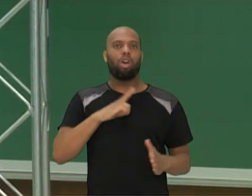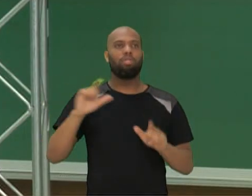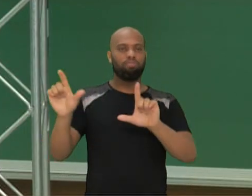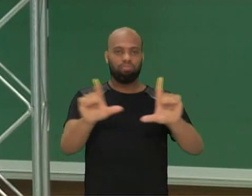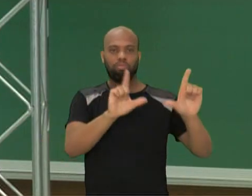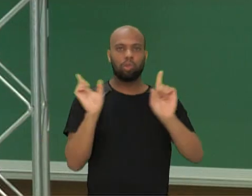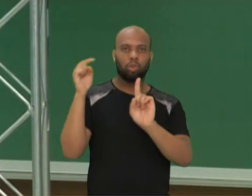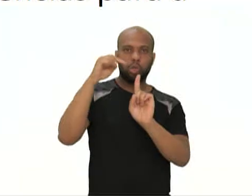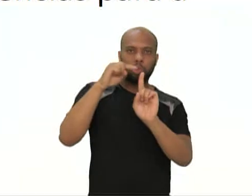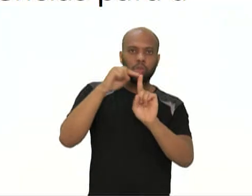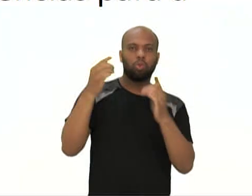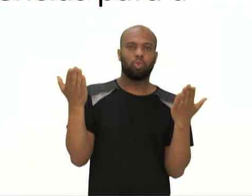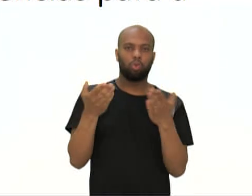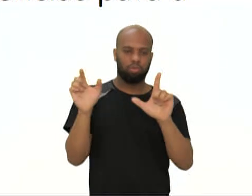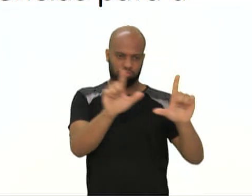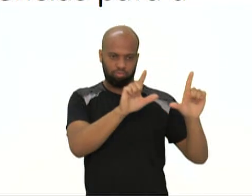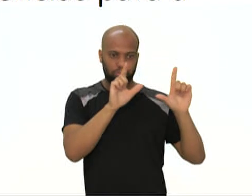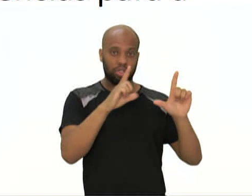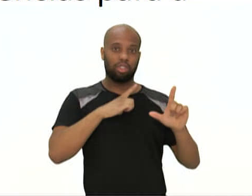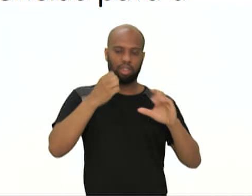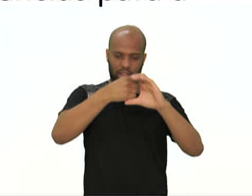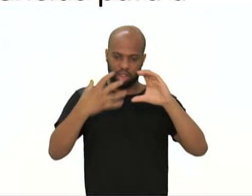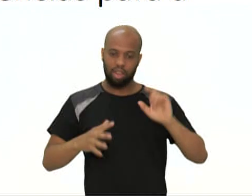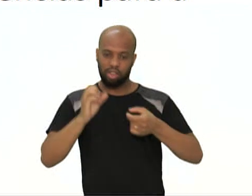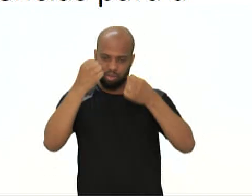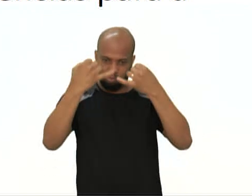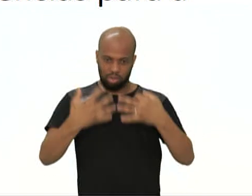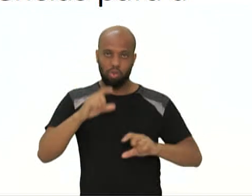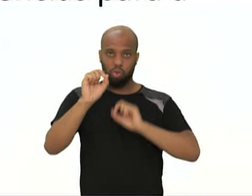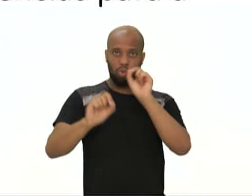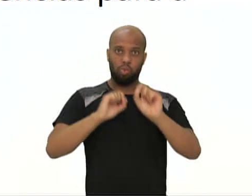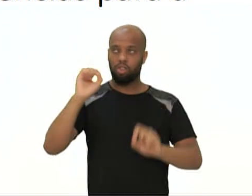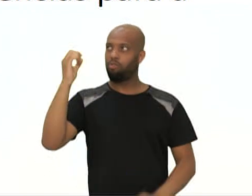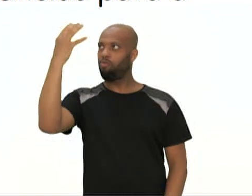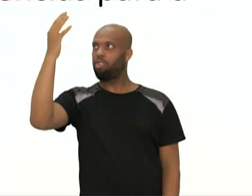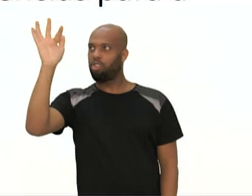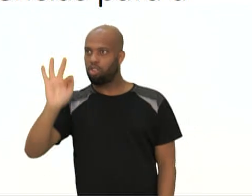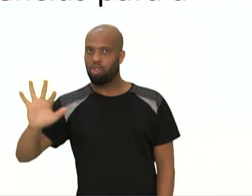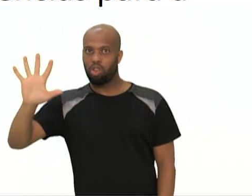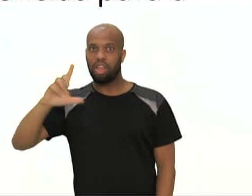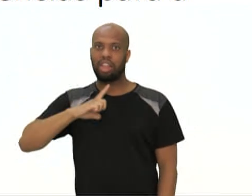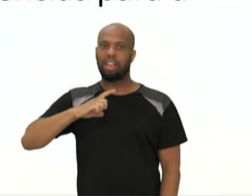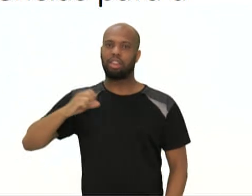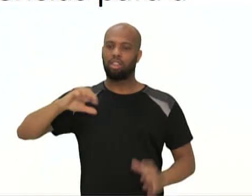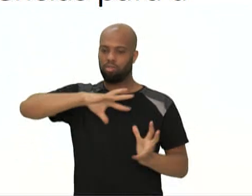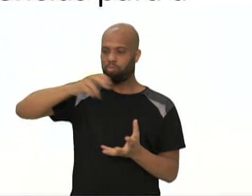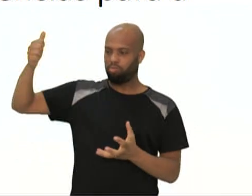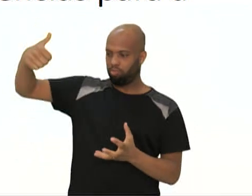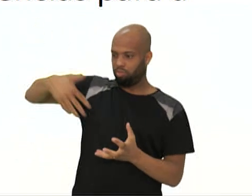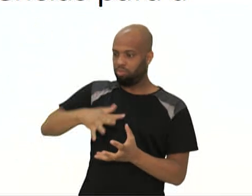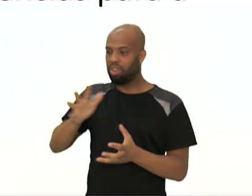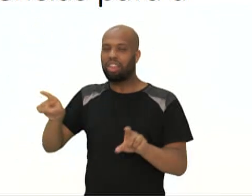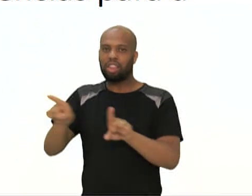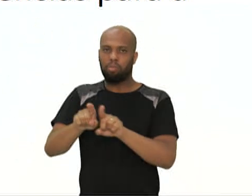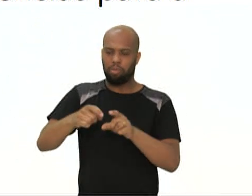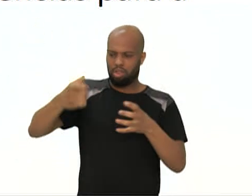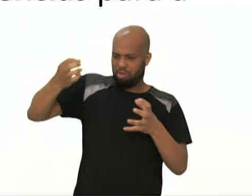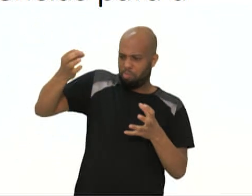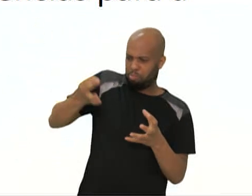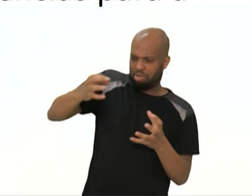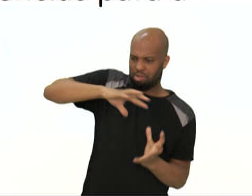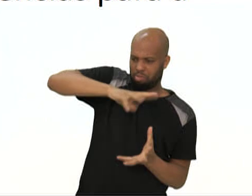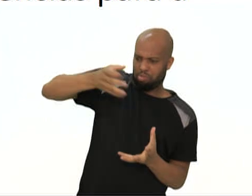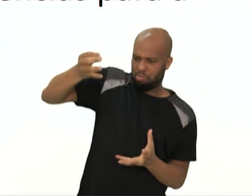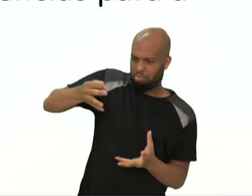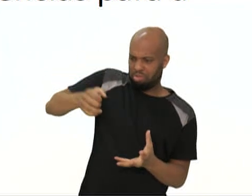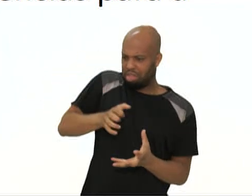objetivos da nossa aula de hoje. Caracterizar e explicar os seguintes fenômenos climáticos: efeito estufa, buraco da camada de ozônio.